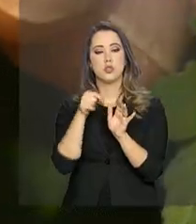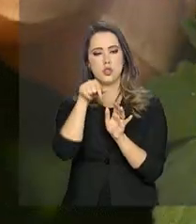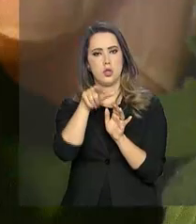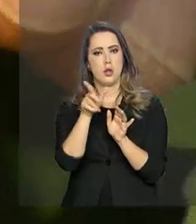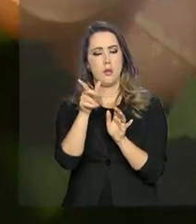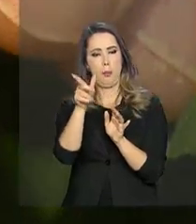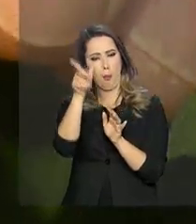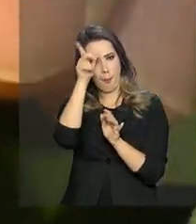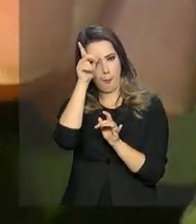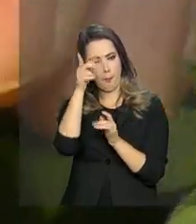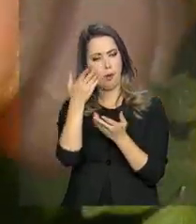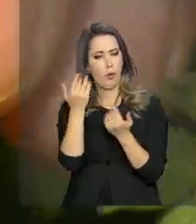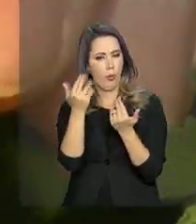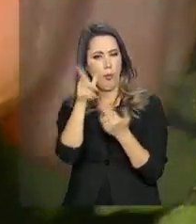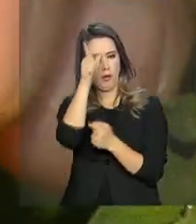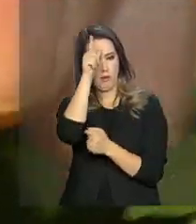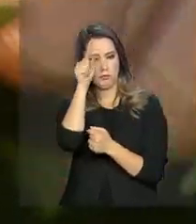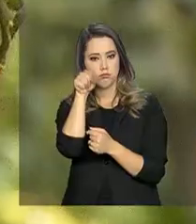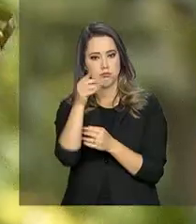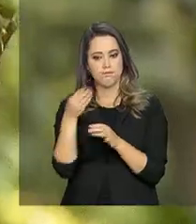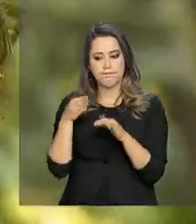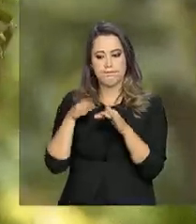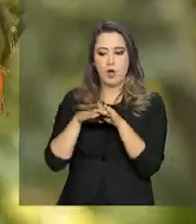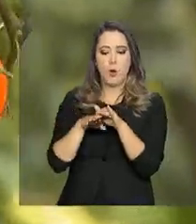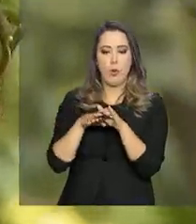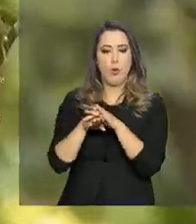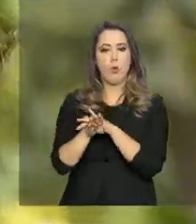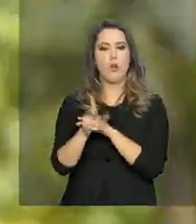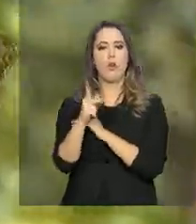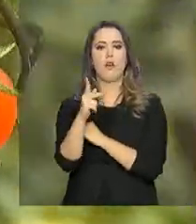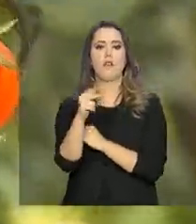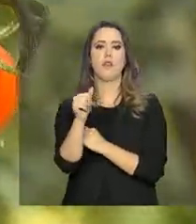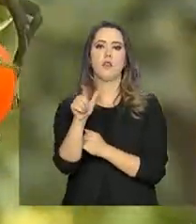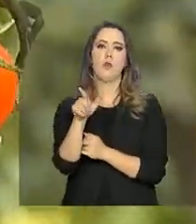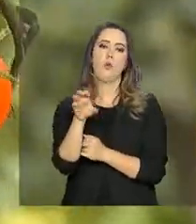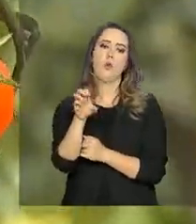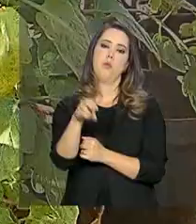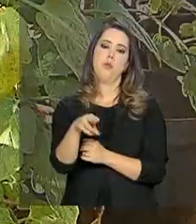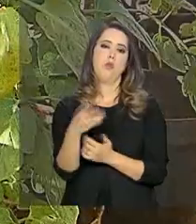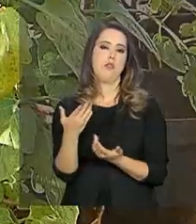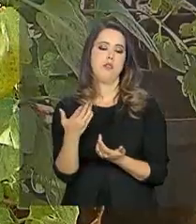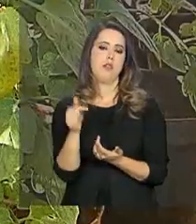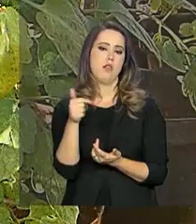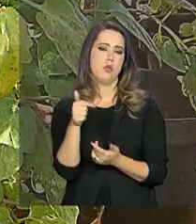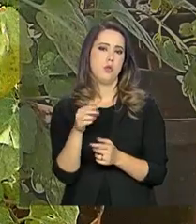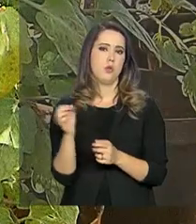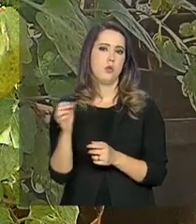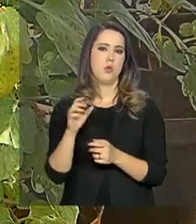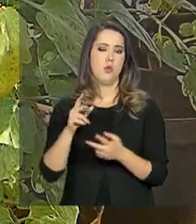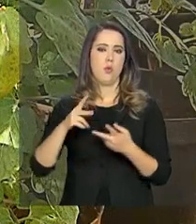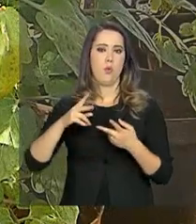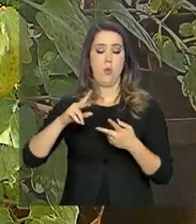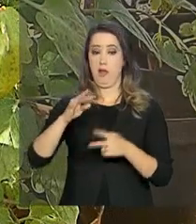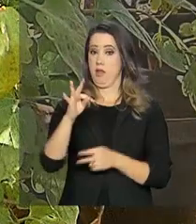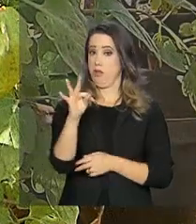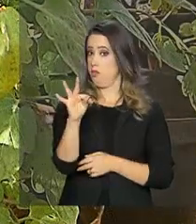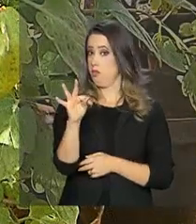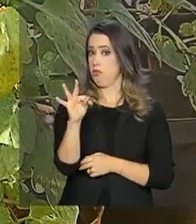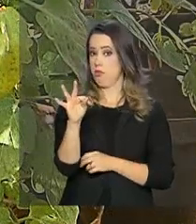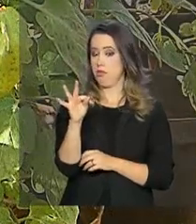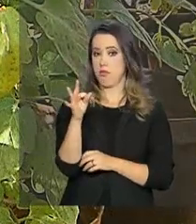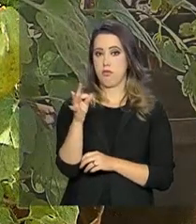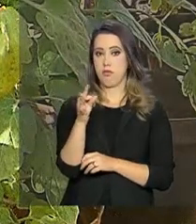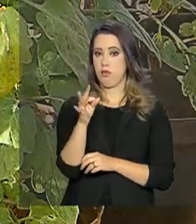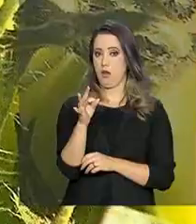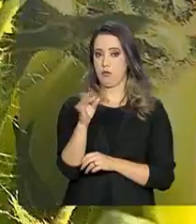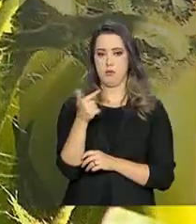e introduzido ali o pólen a nova variedade não é transgênica que é quando o alimento possui alguma